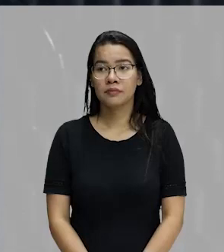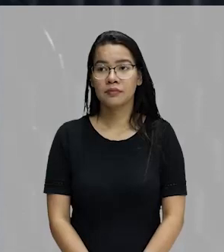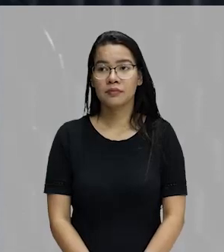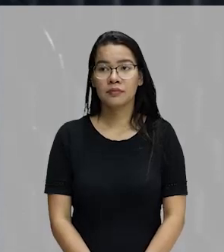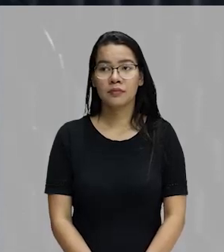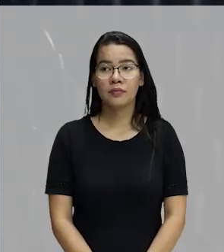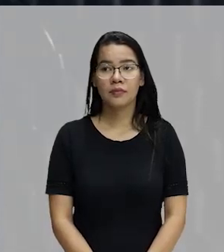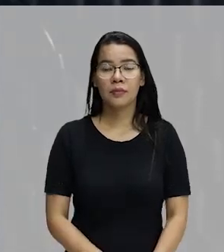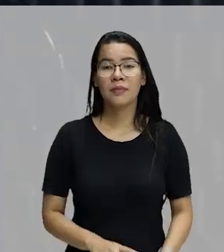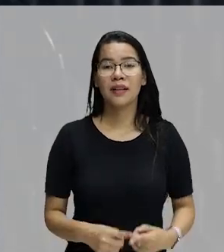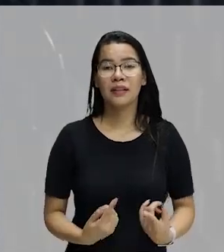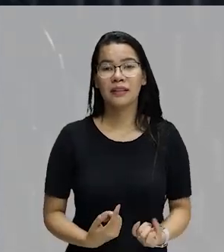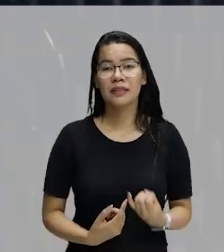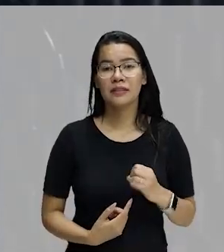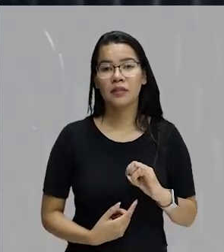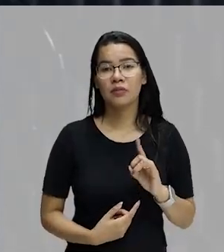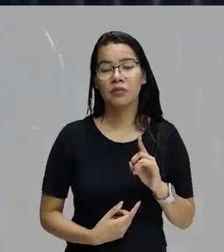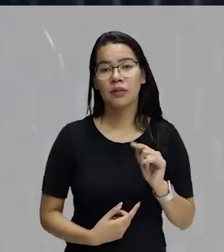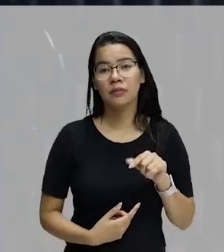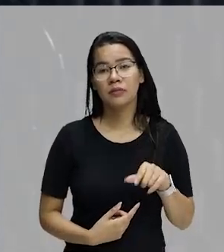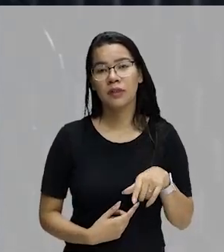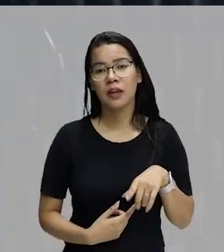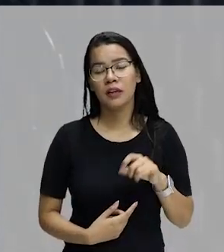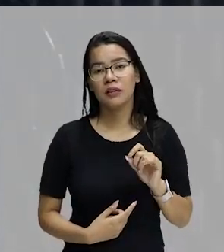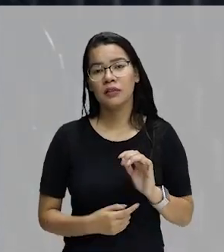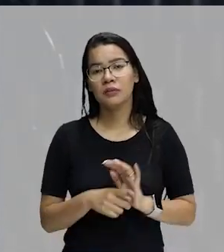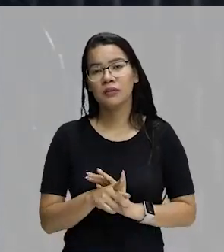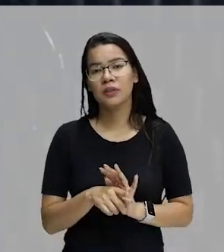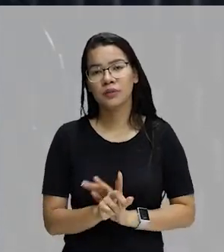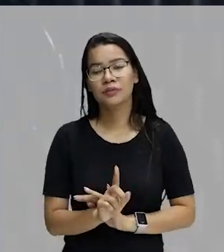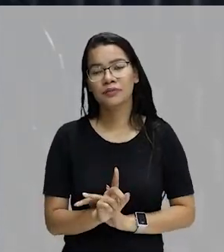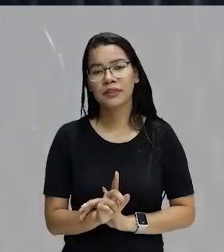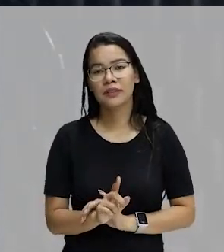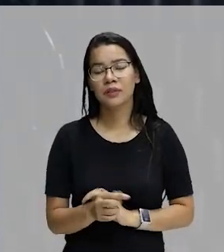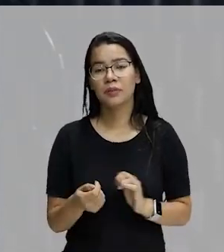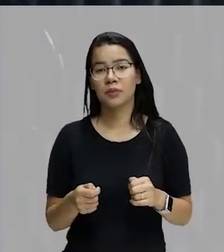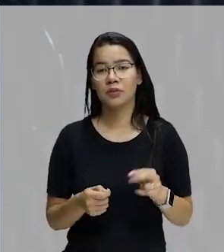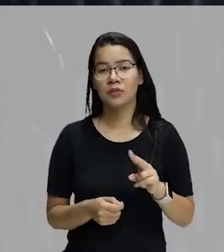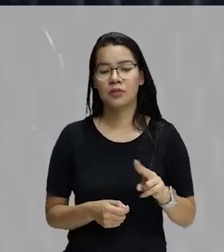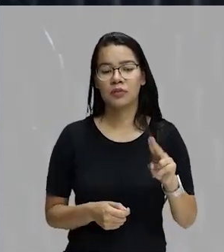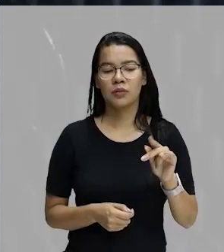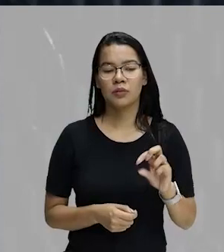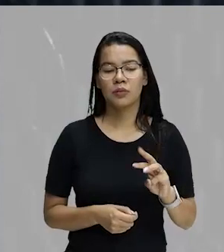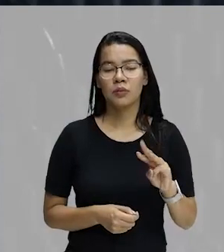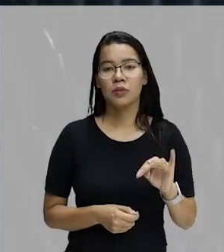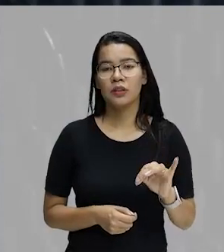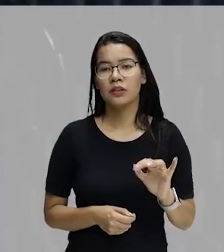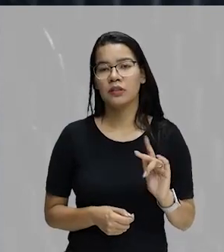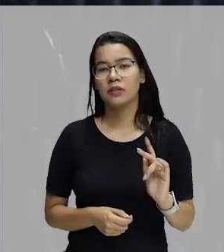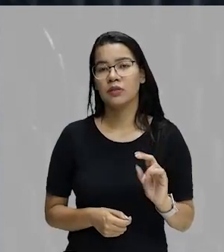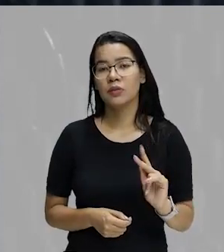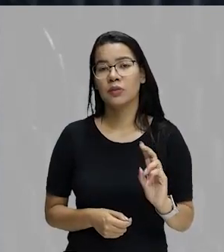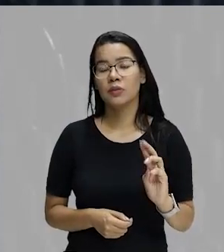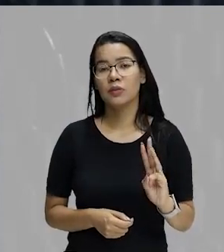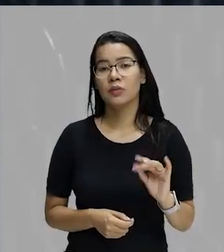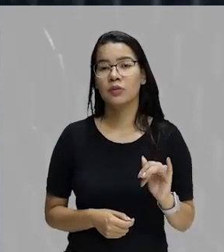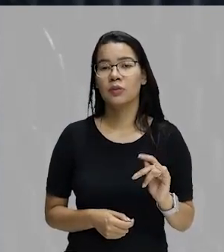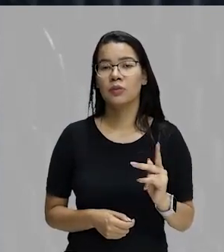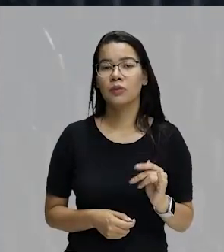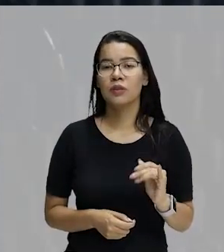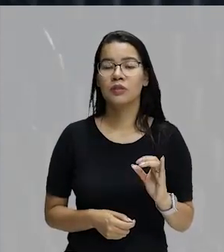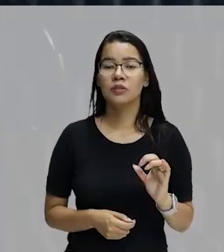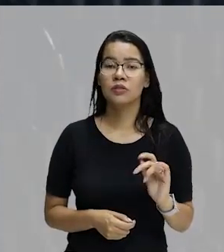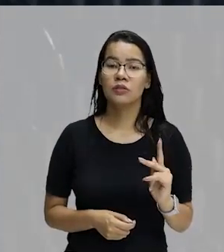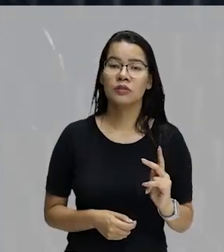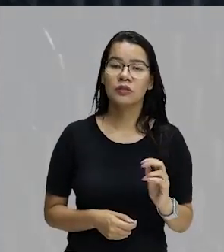quero fazer uma pergunta com algo específico, eu posso usar o which. Which is your name? Mary or Jane? Então,